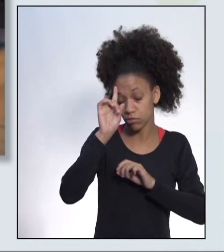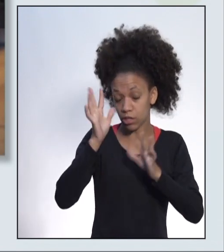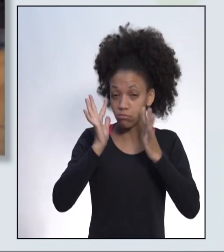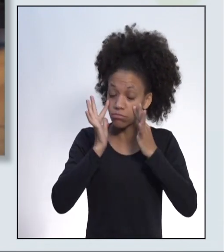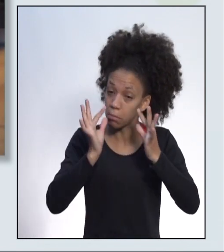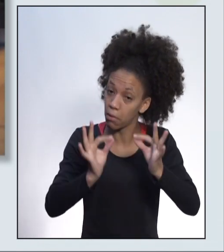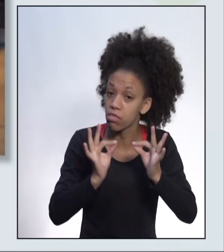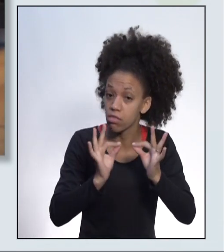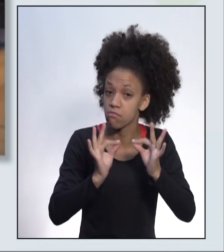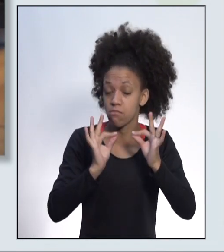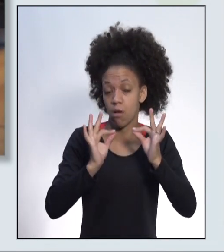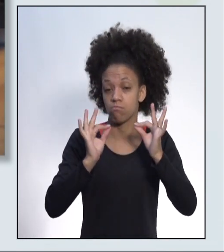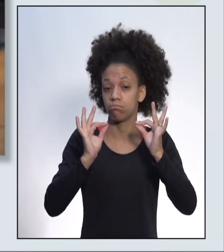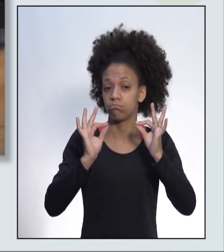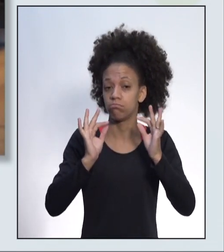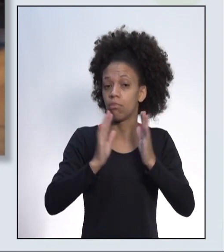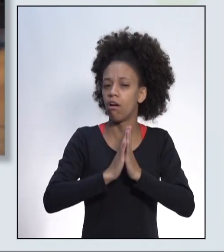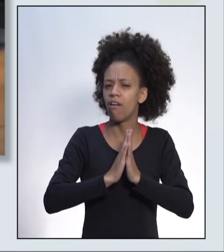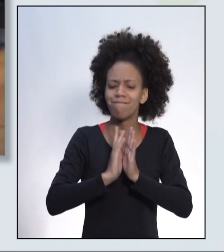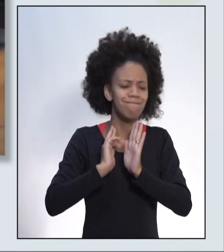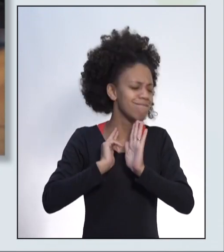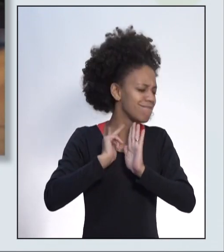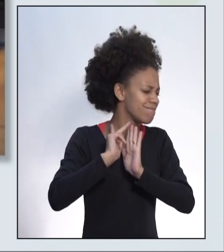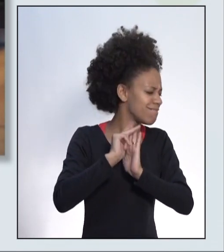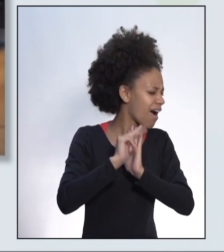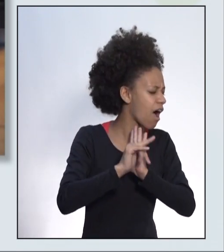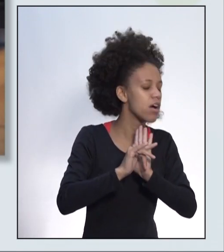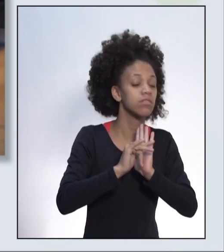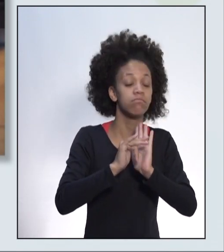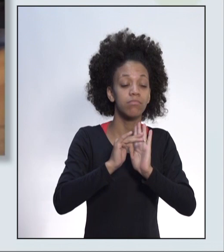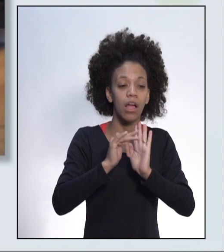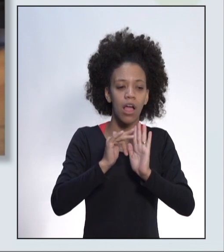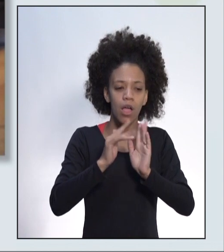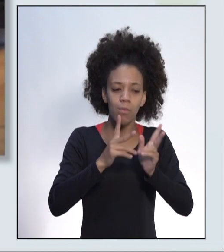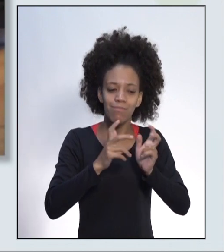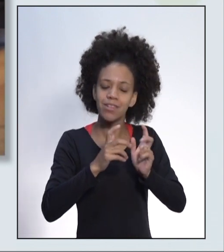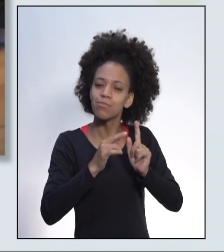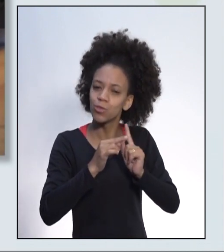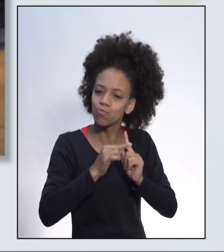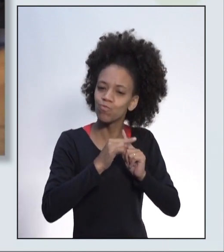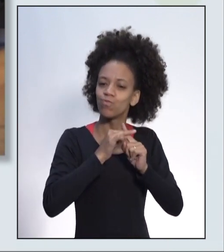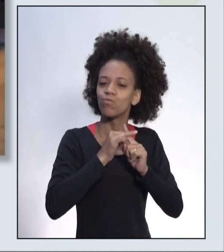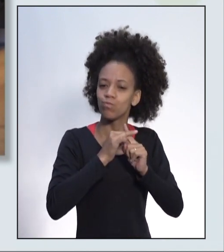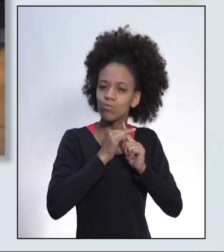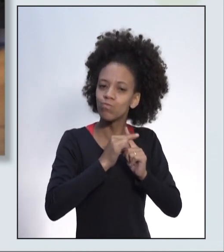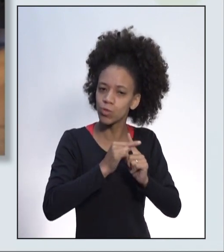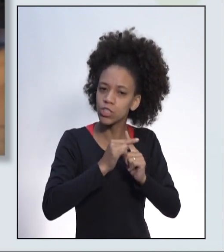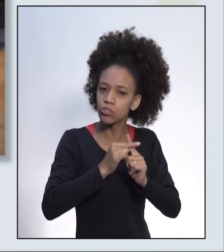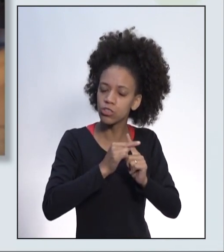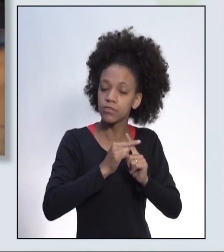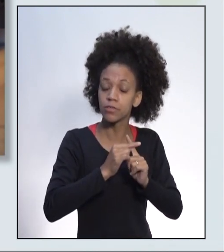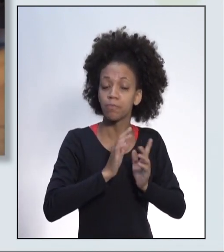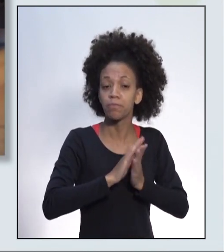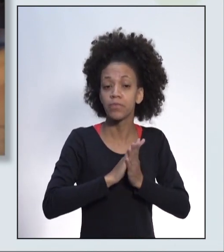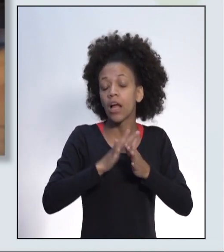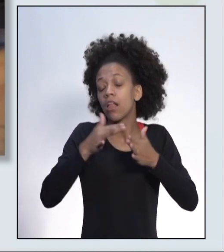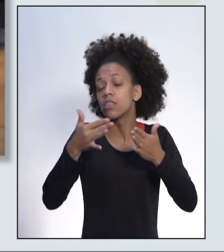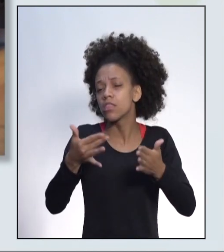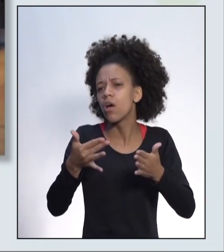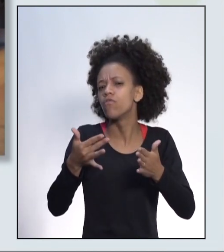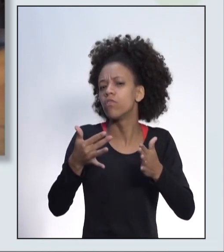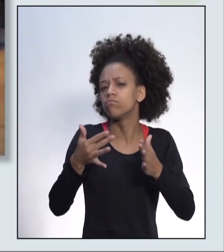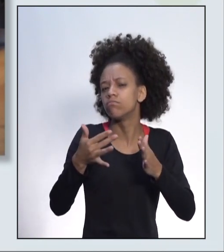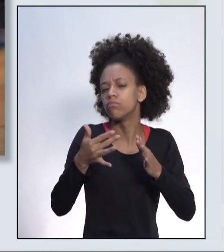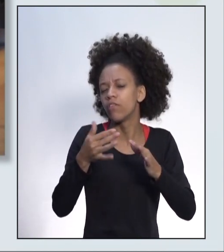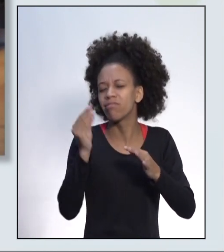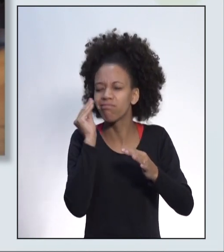vejo algumas delas, várias delas, na verdade, como positivas. Por isso eu vou dar um jeito, vou tentar